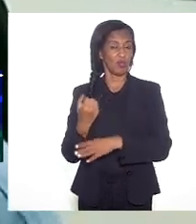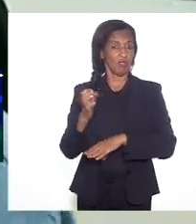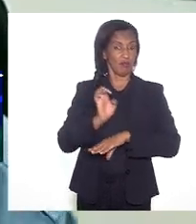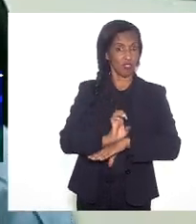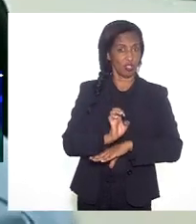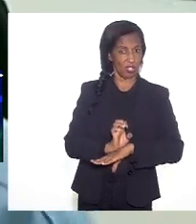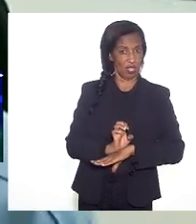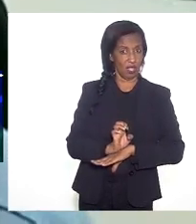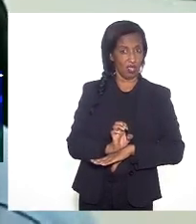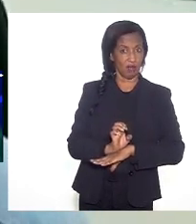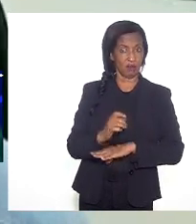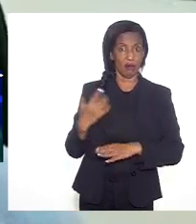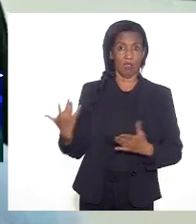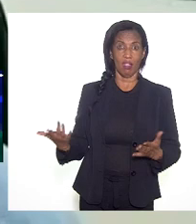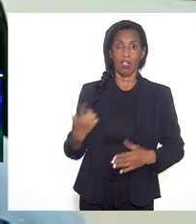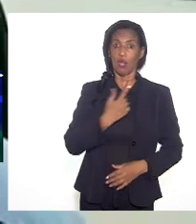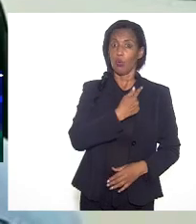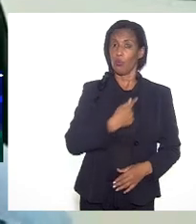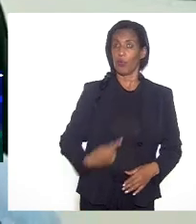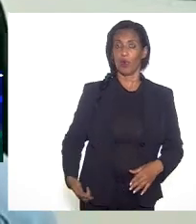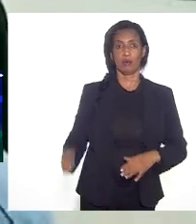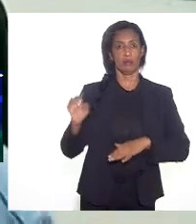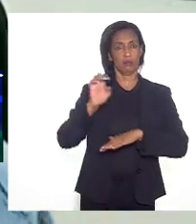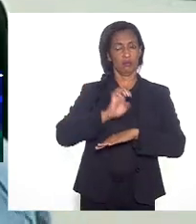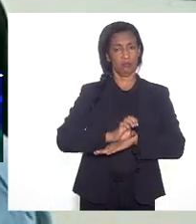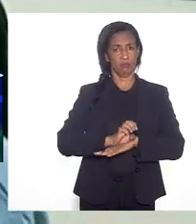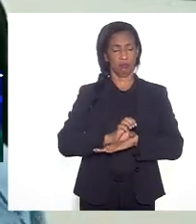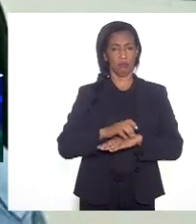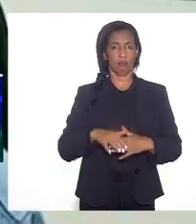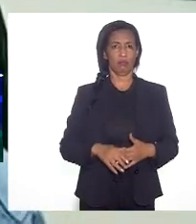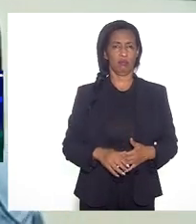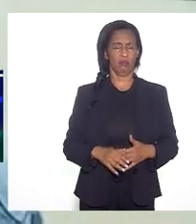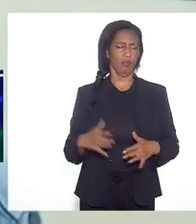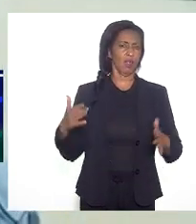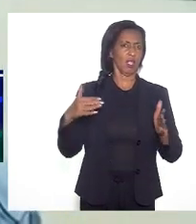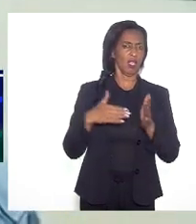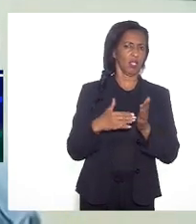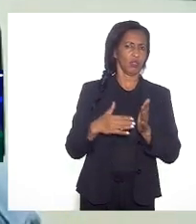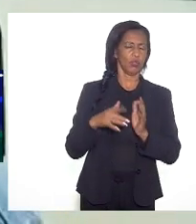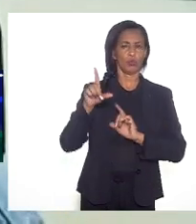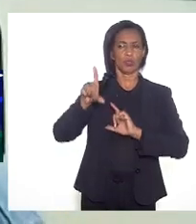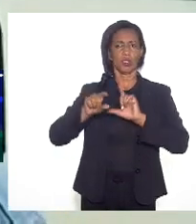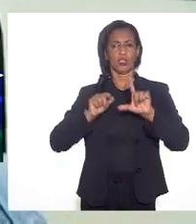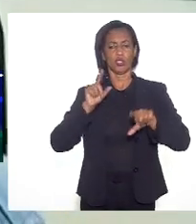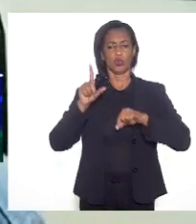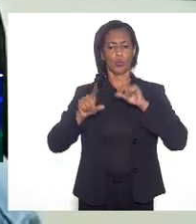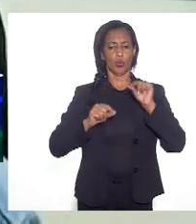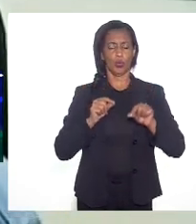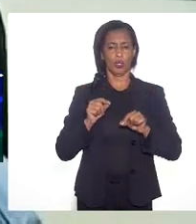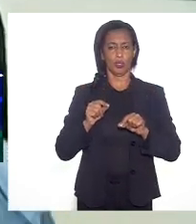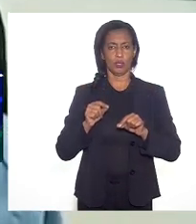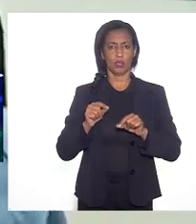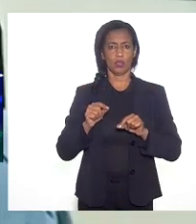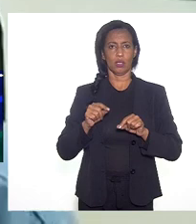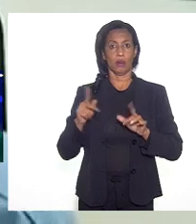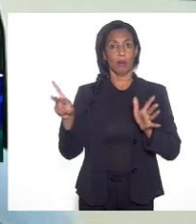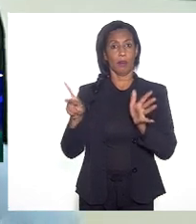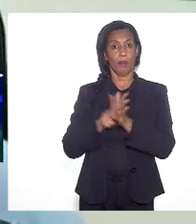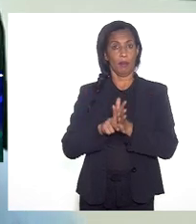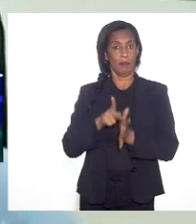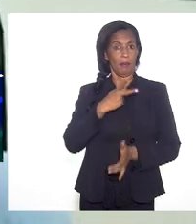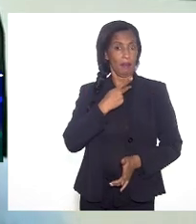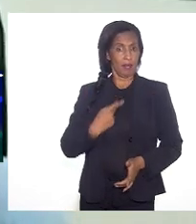Estado é o governador do Estado. E as últimas escolhas feitas para presidente da República e